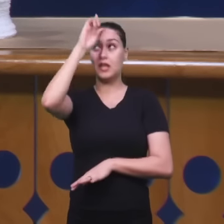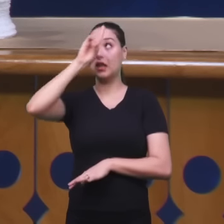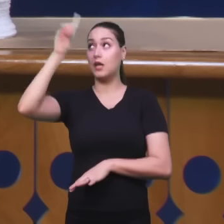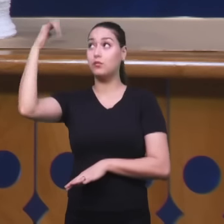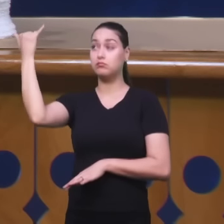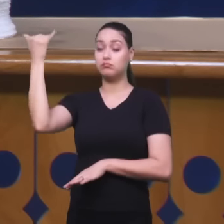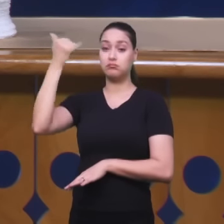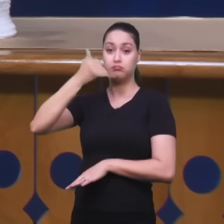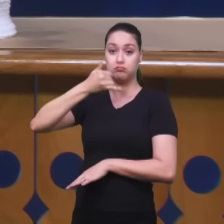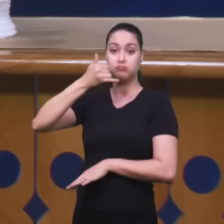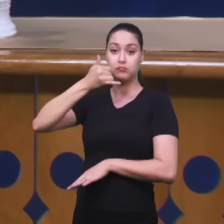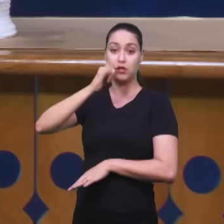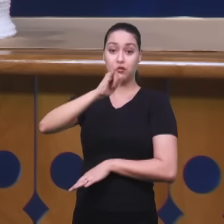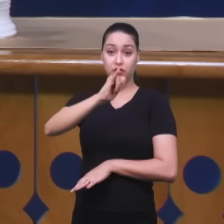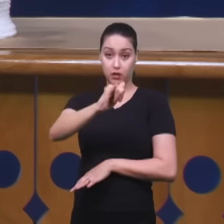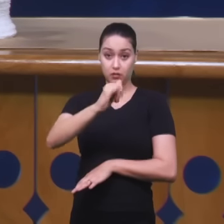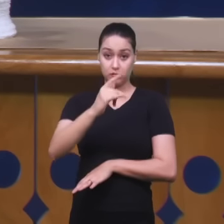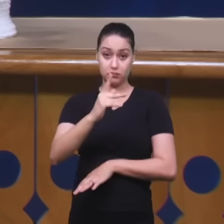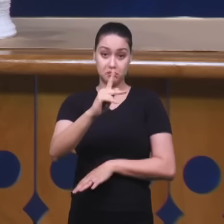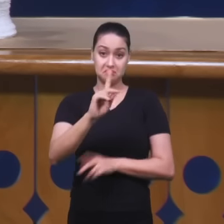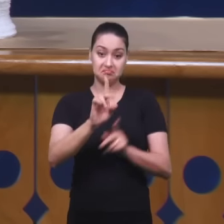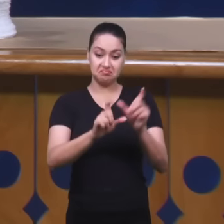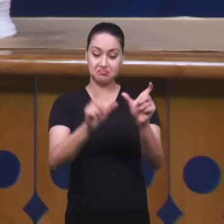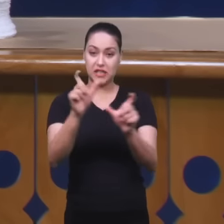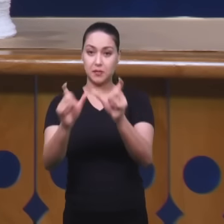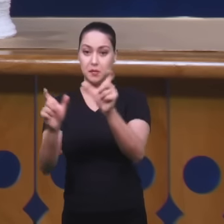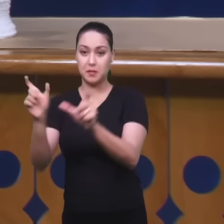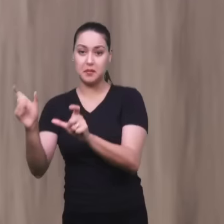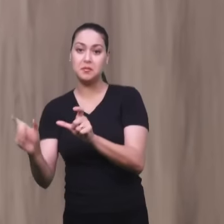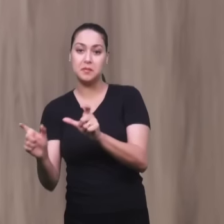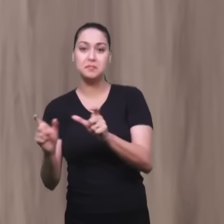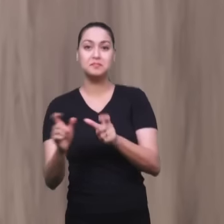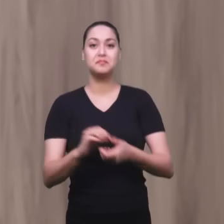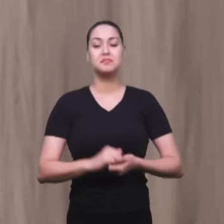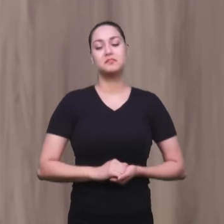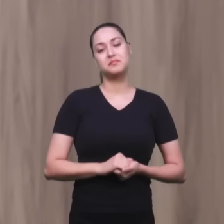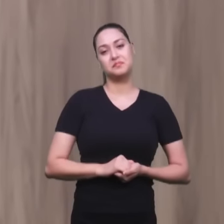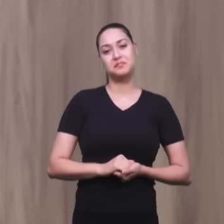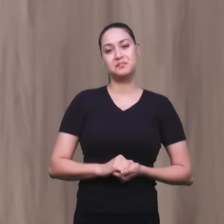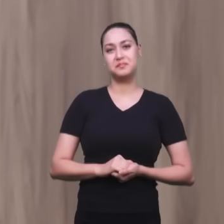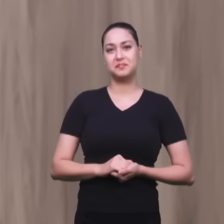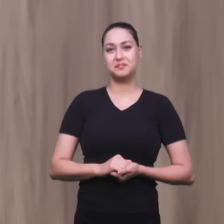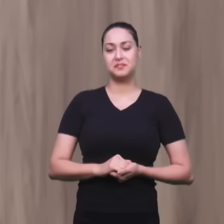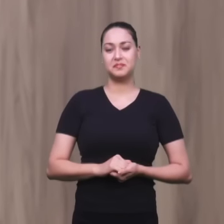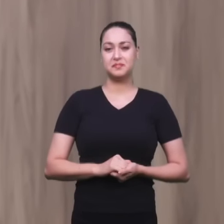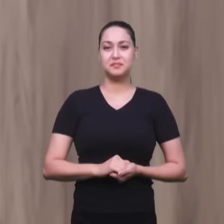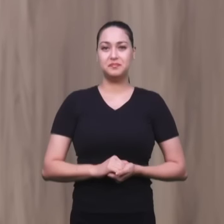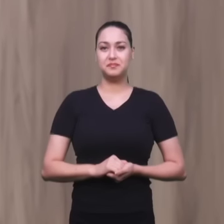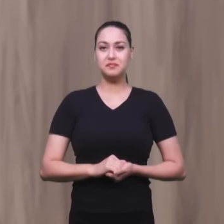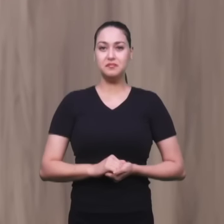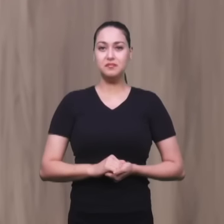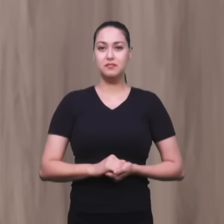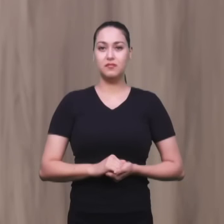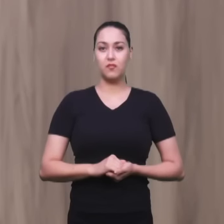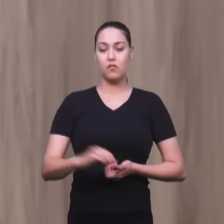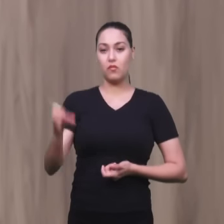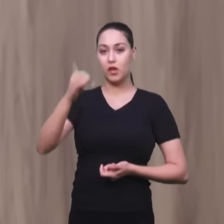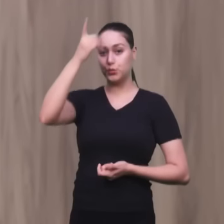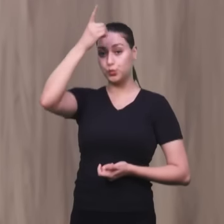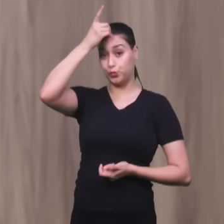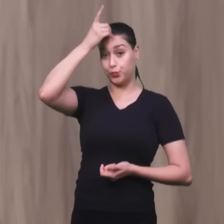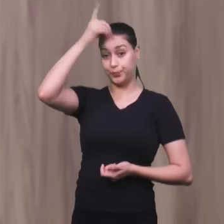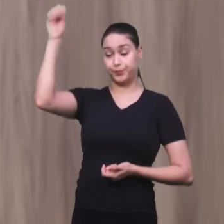estão acompanhando Este culto Ouçamos Os dons espirituais O Senhor revelou Um casal Que está se separando Esse